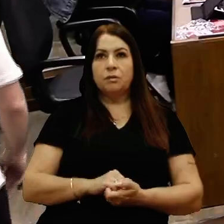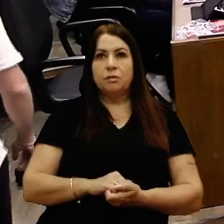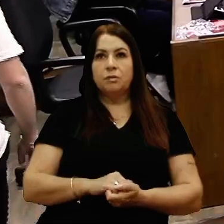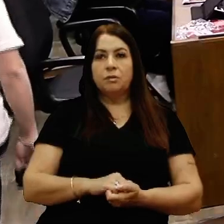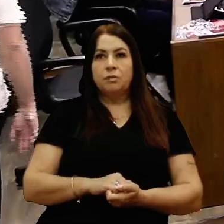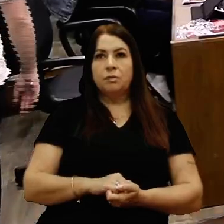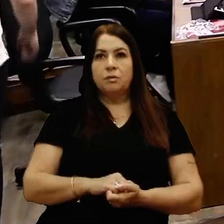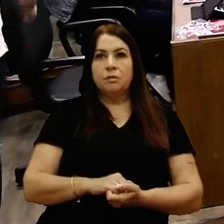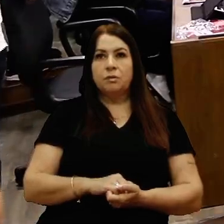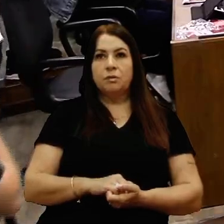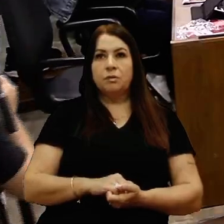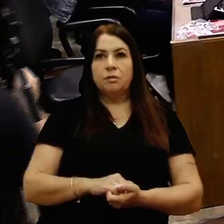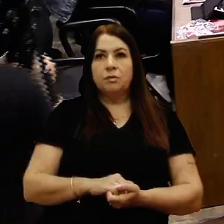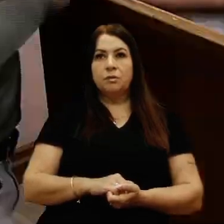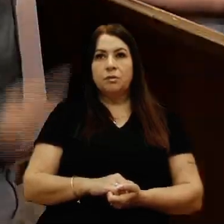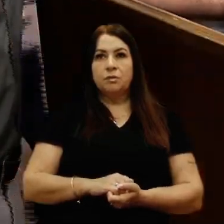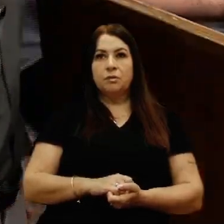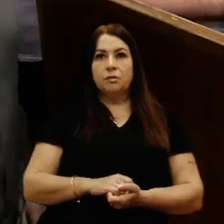Fechou.